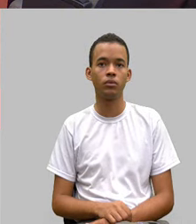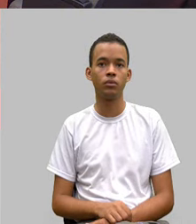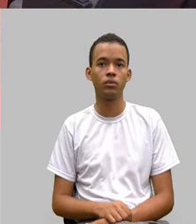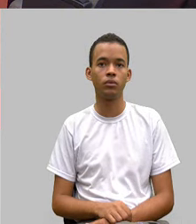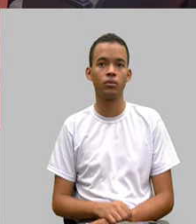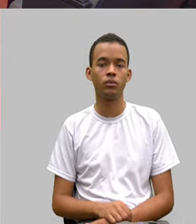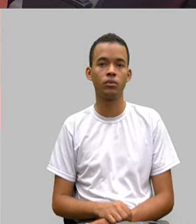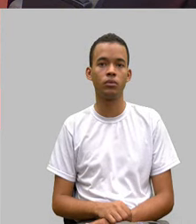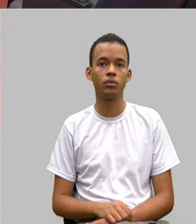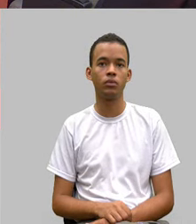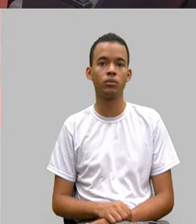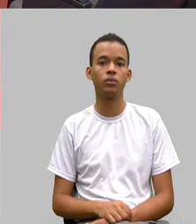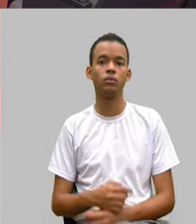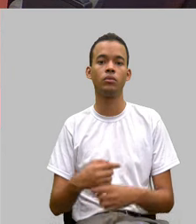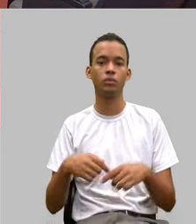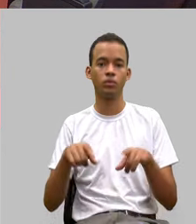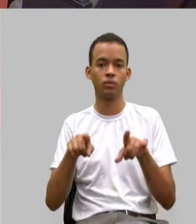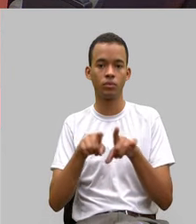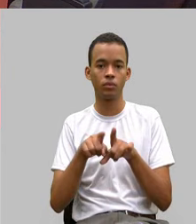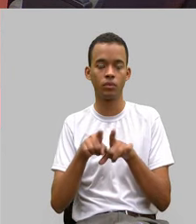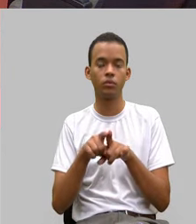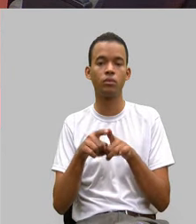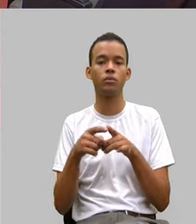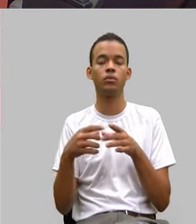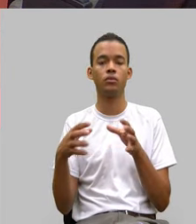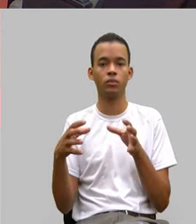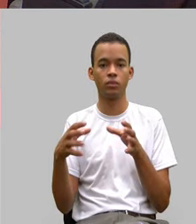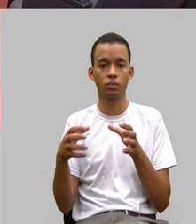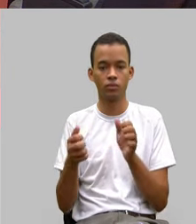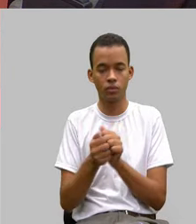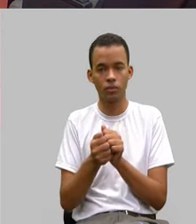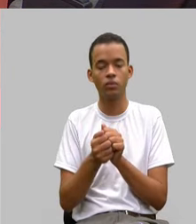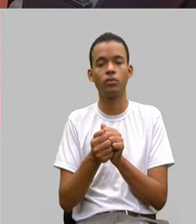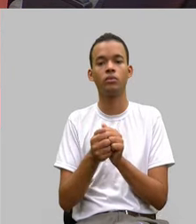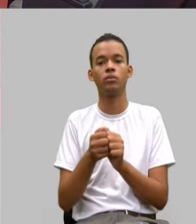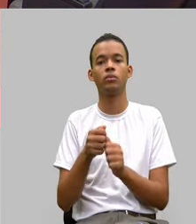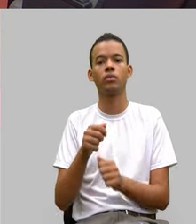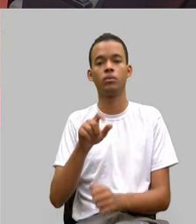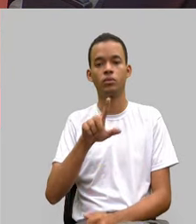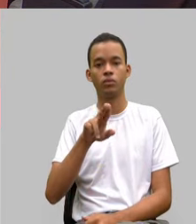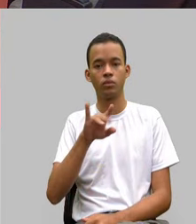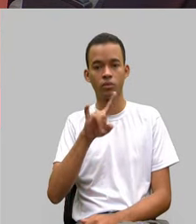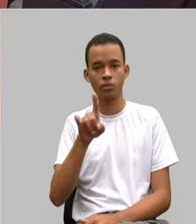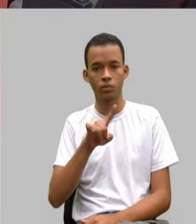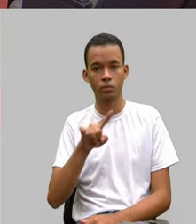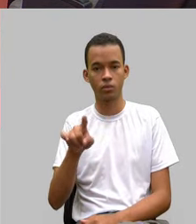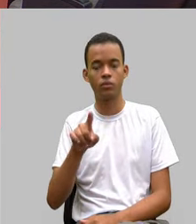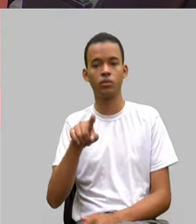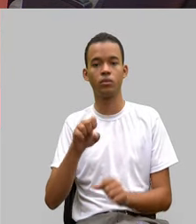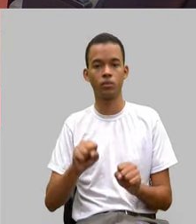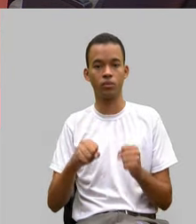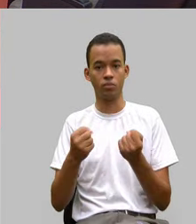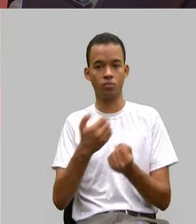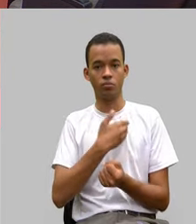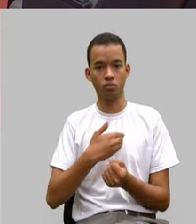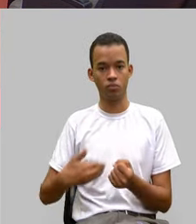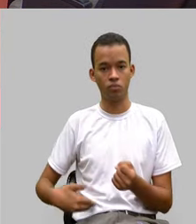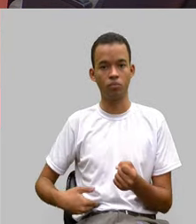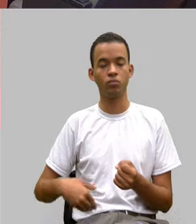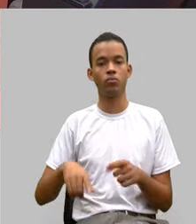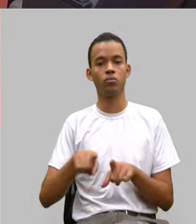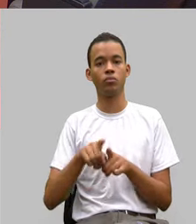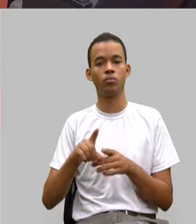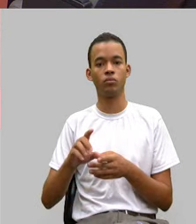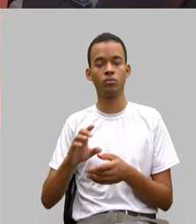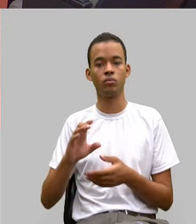conosco luí Renato Braga Areias Pinheiro Defensor Público coordenador Estadual da pessoa idosa e